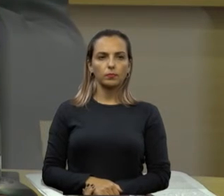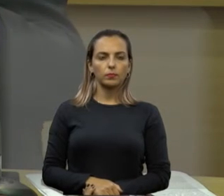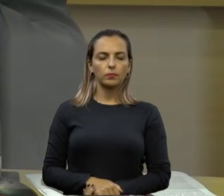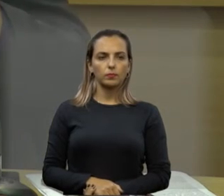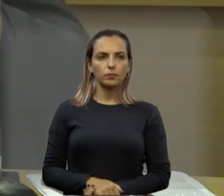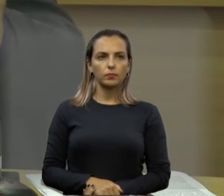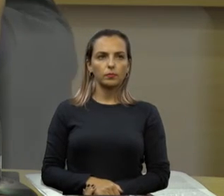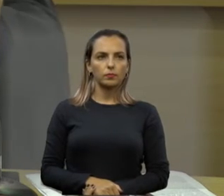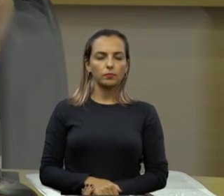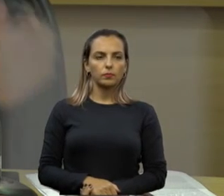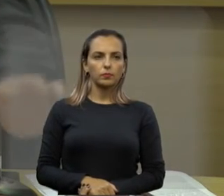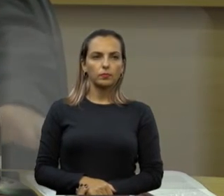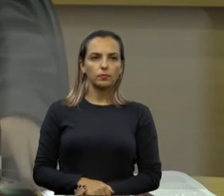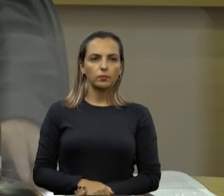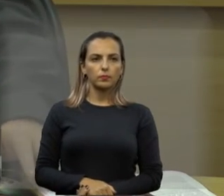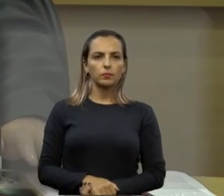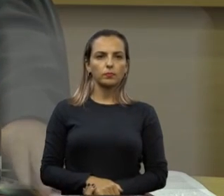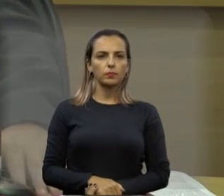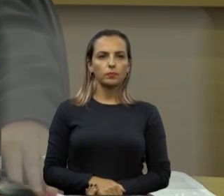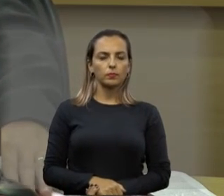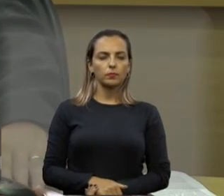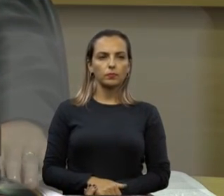E aí